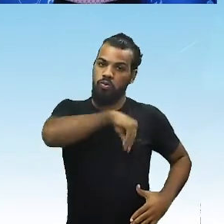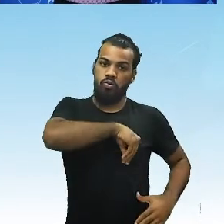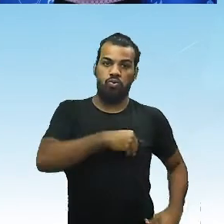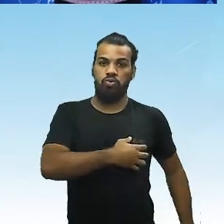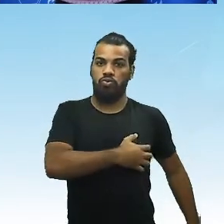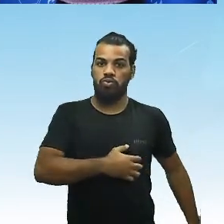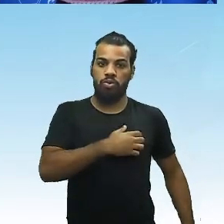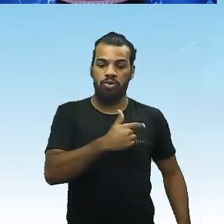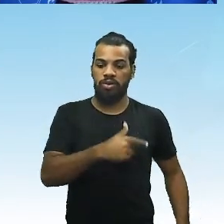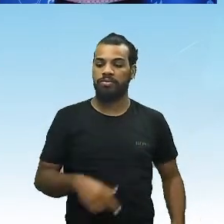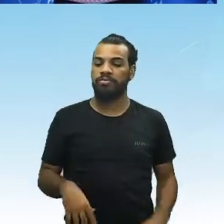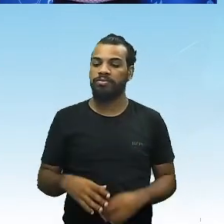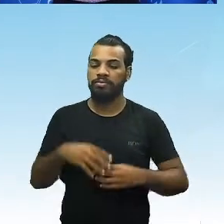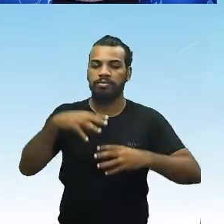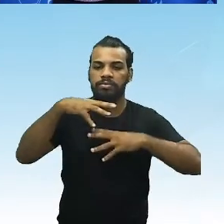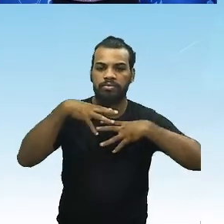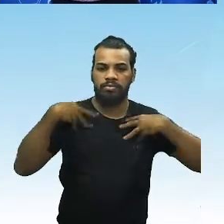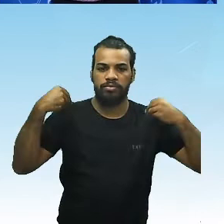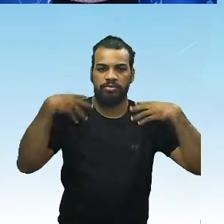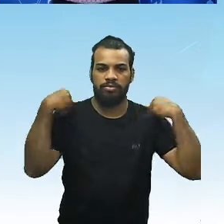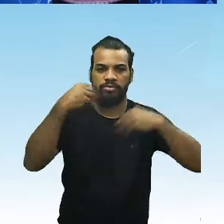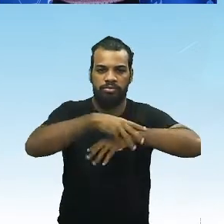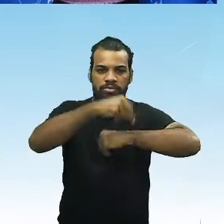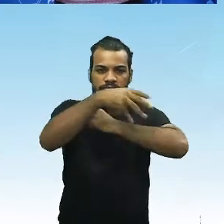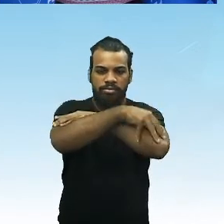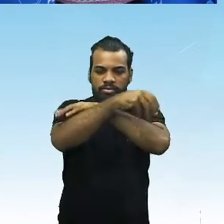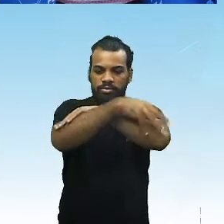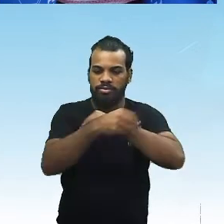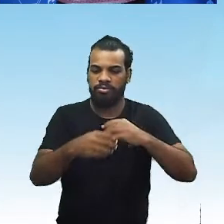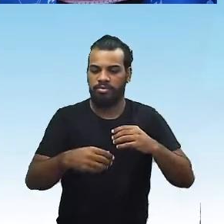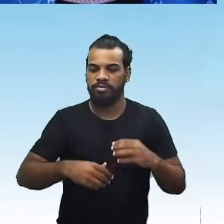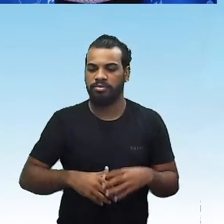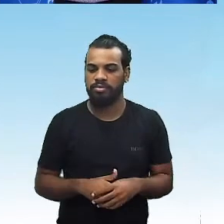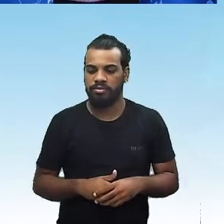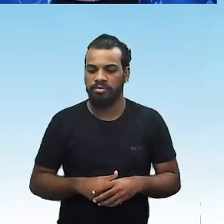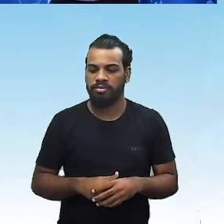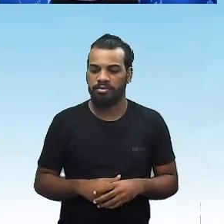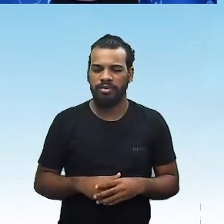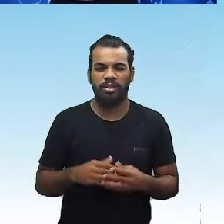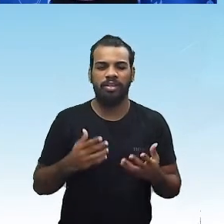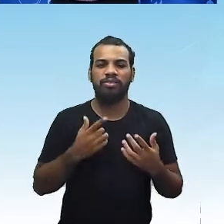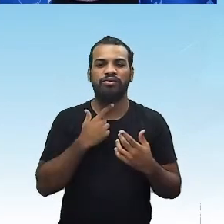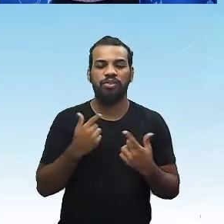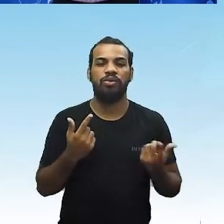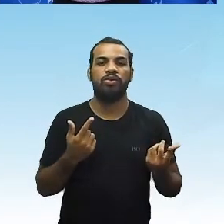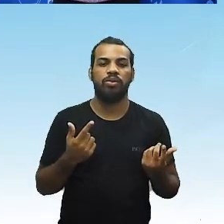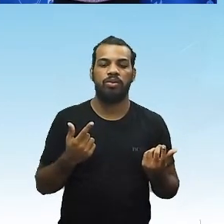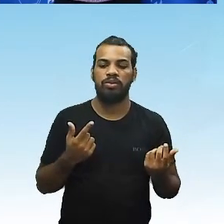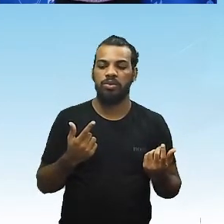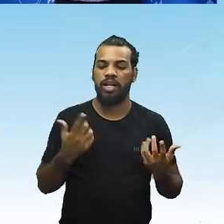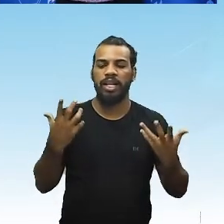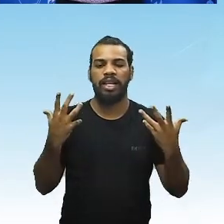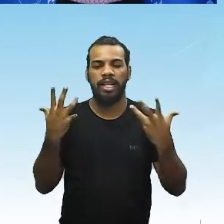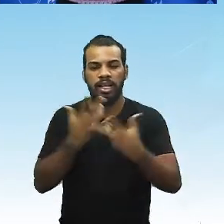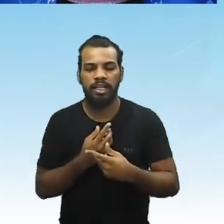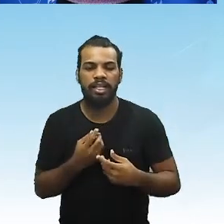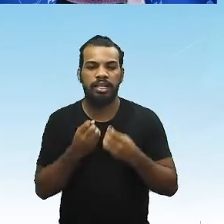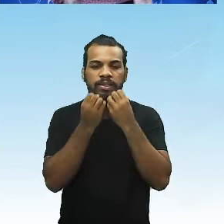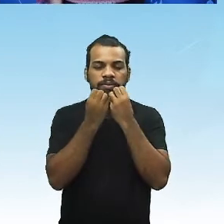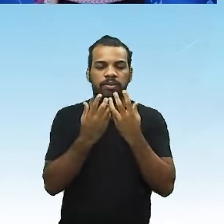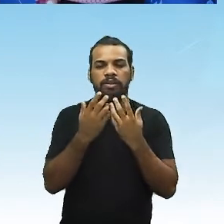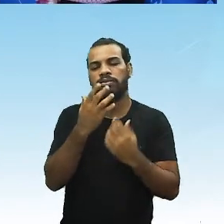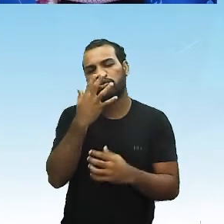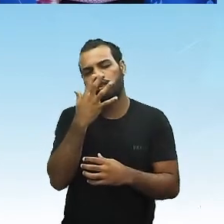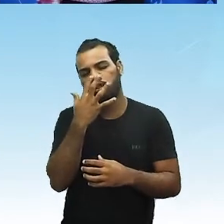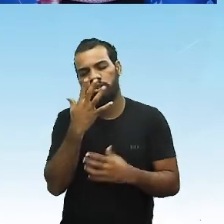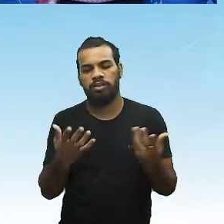coração, e o espantalho, que eu não me lembro bem qual era o desejo dele. Mas assim, enfim, é um filme lindo, que vale super a pena assistir,